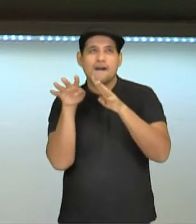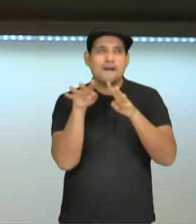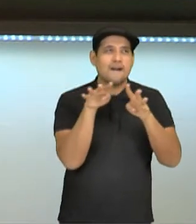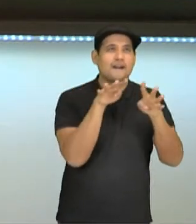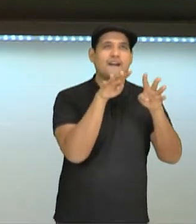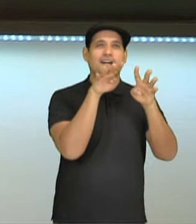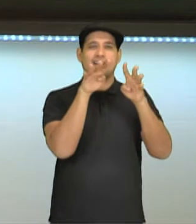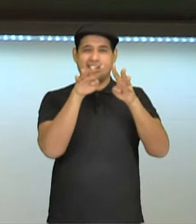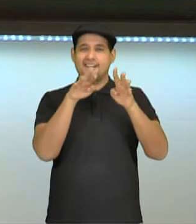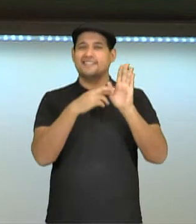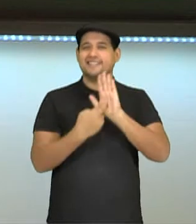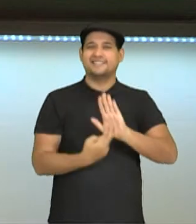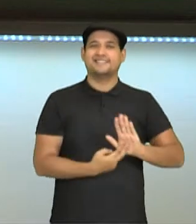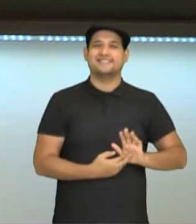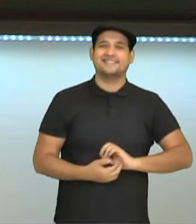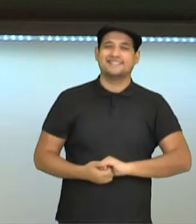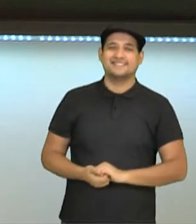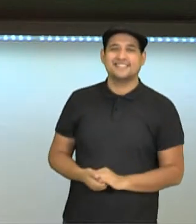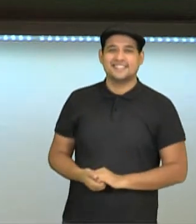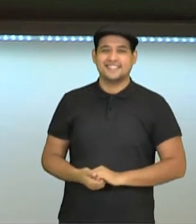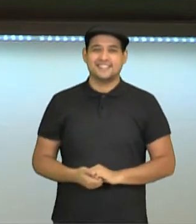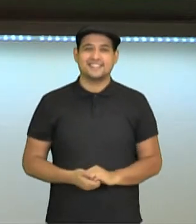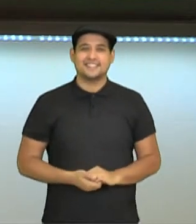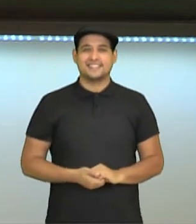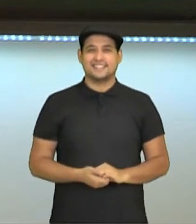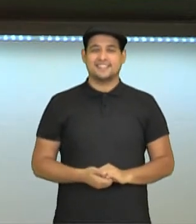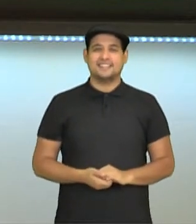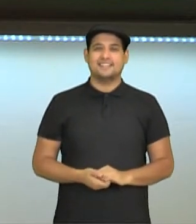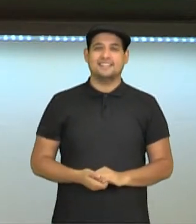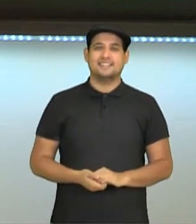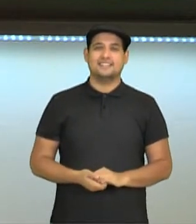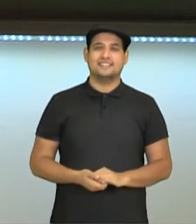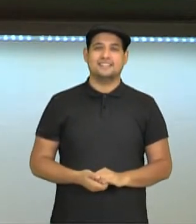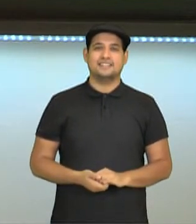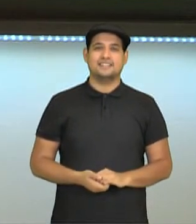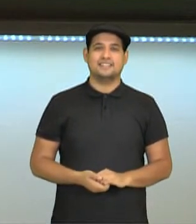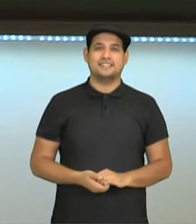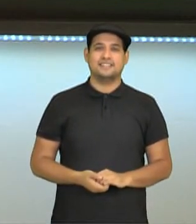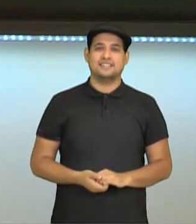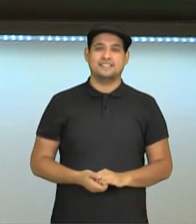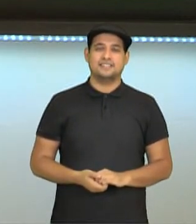essa representação, né, ou apresentação.